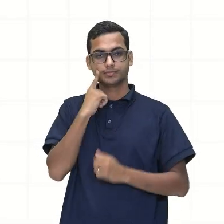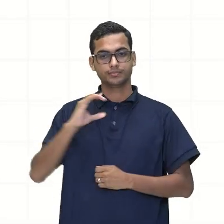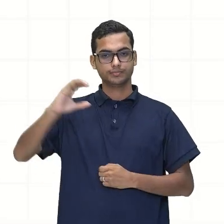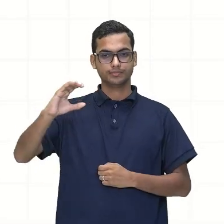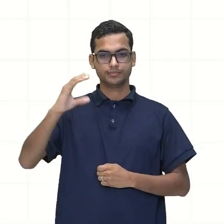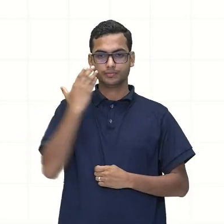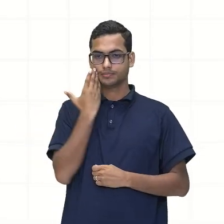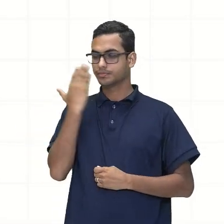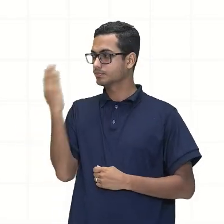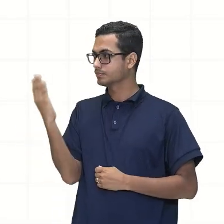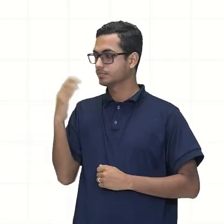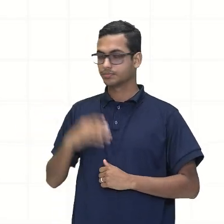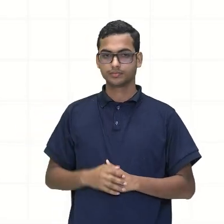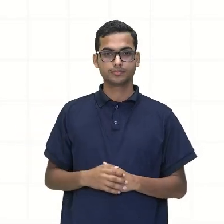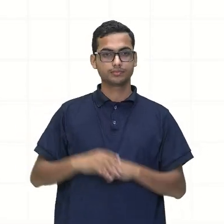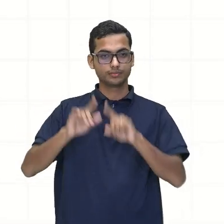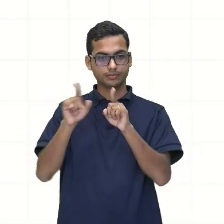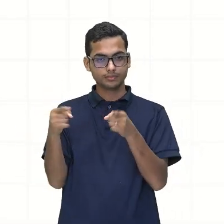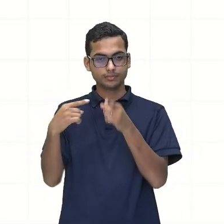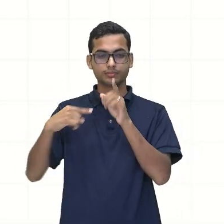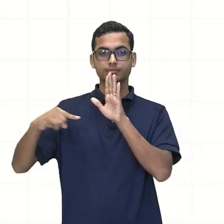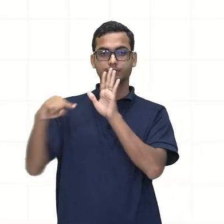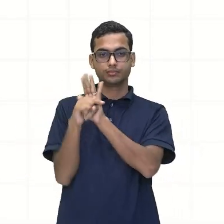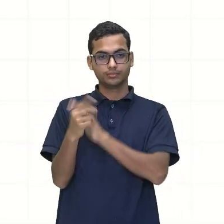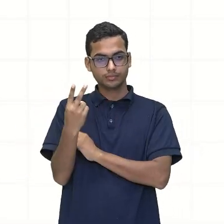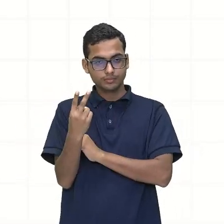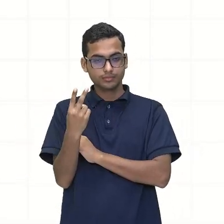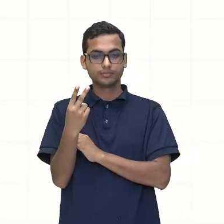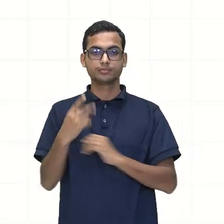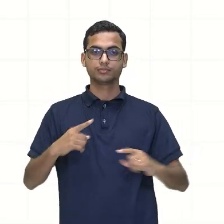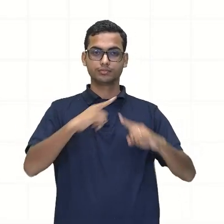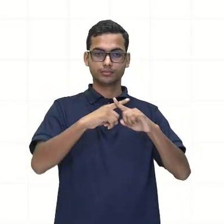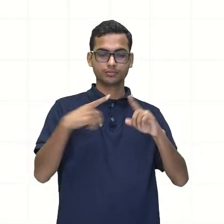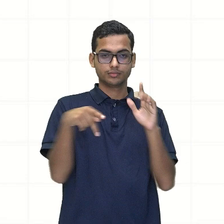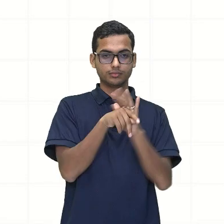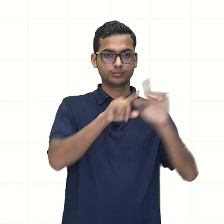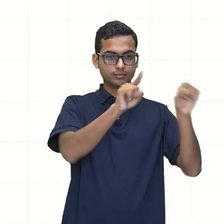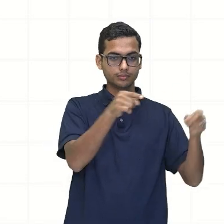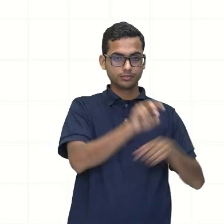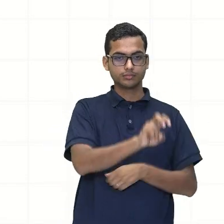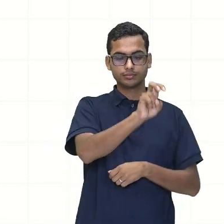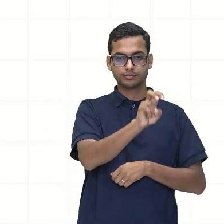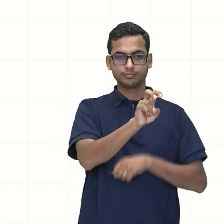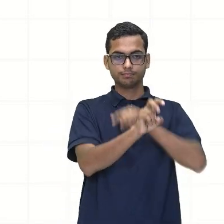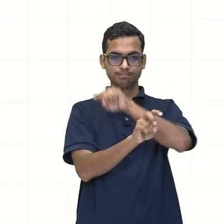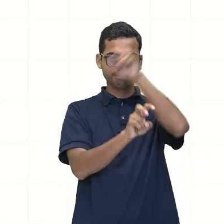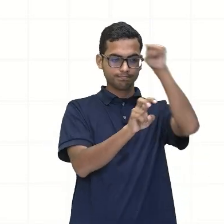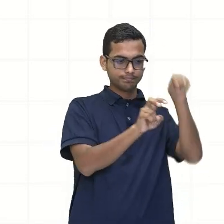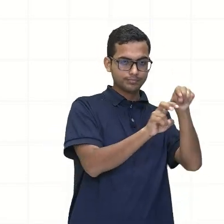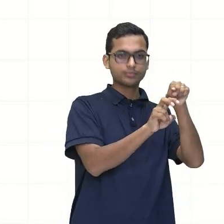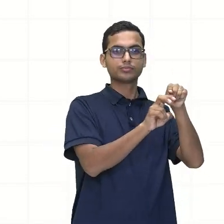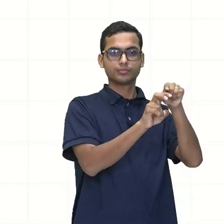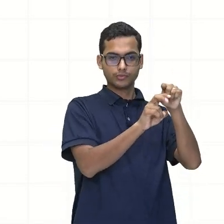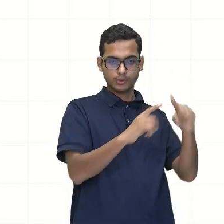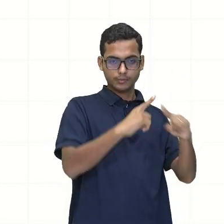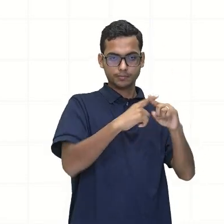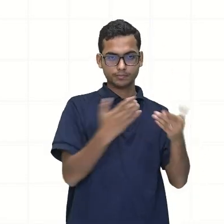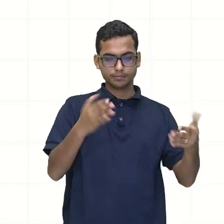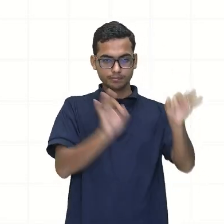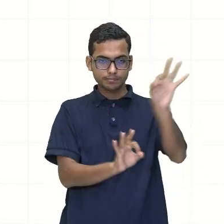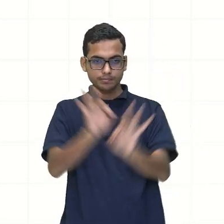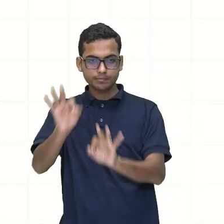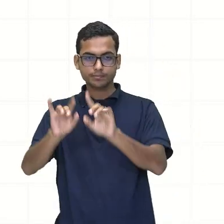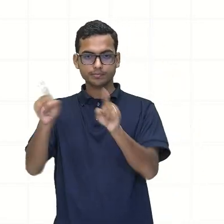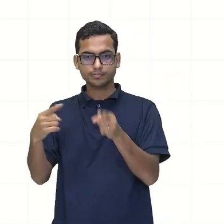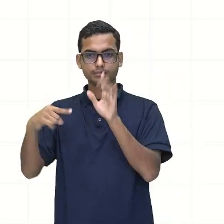item C, o menos 2 está multiplicando o 5. Então, ó, temos menos 2, que